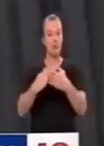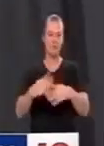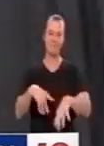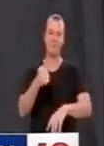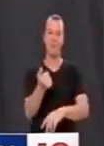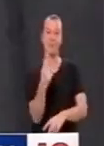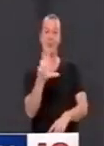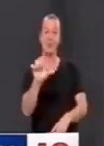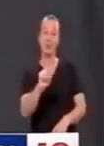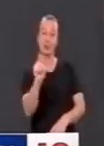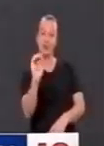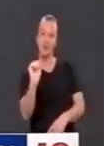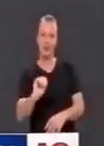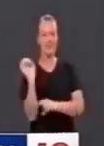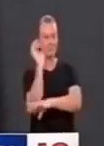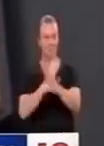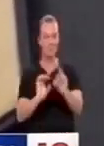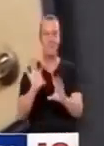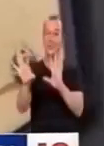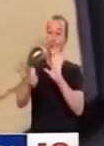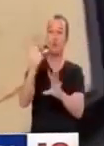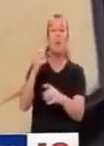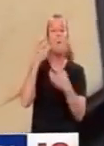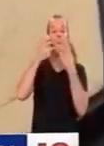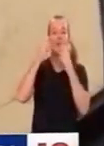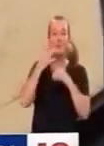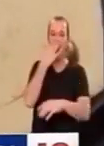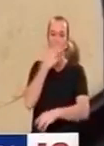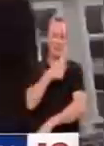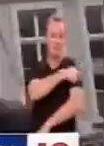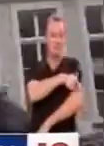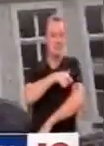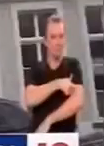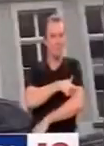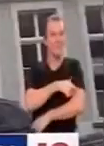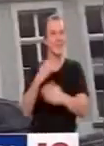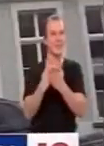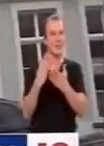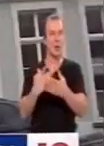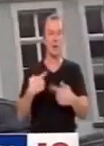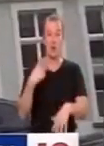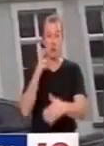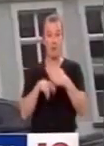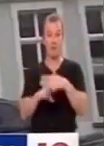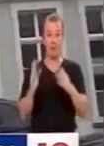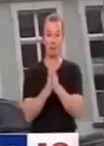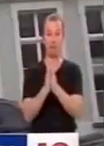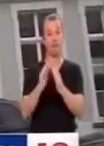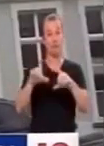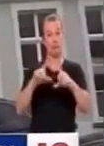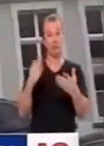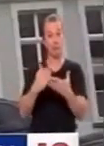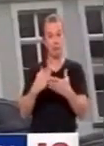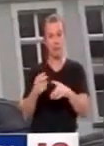Bruges, escolheu Mário Soares como patrono deste ano escolar. Estava a entrar no Colégio da Europa há 27 anos